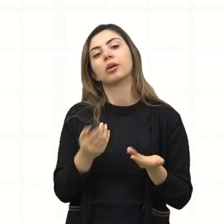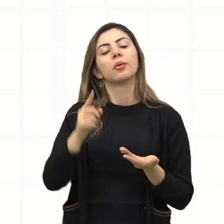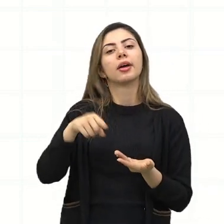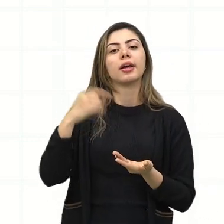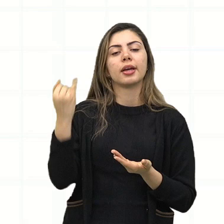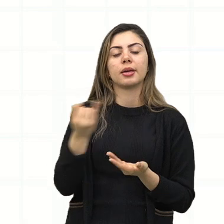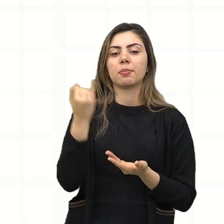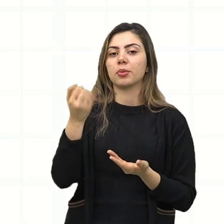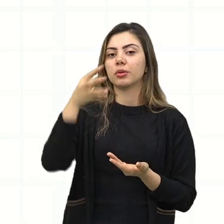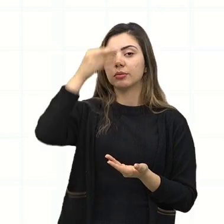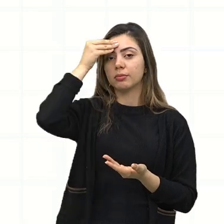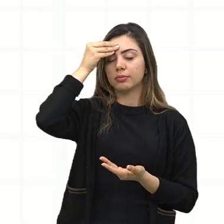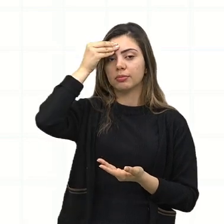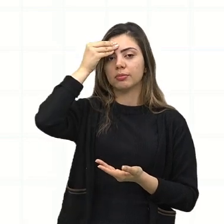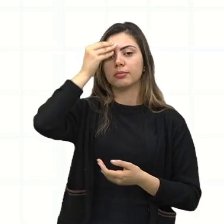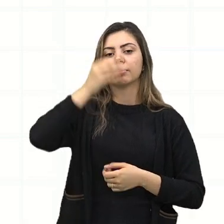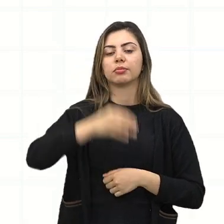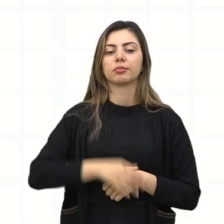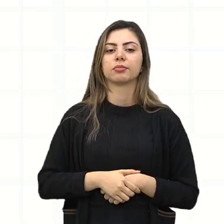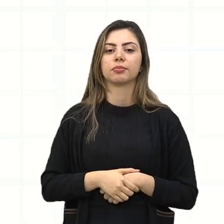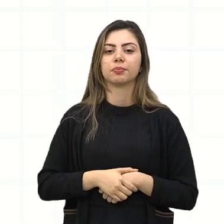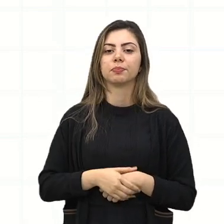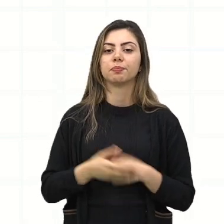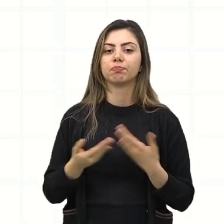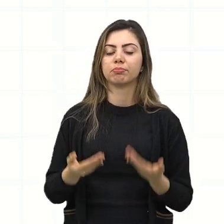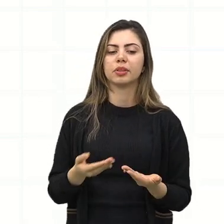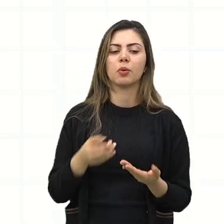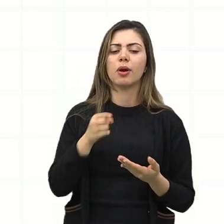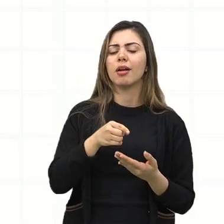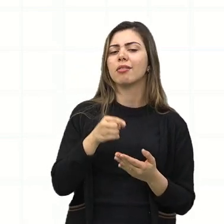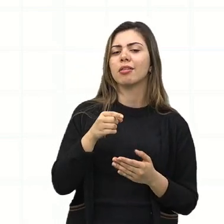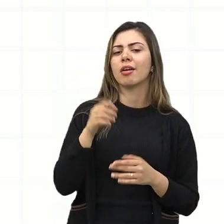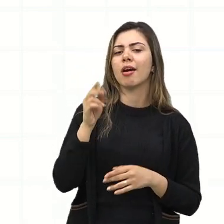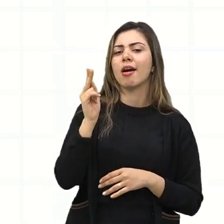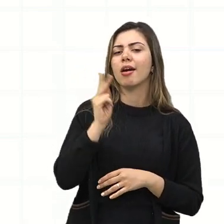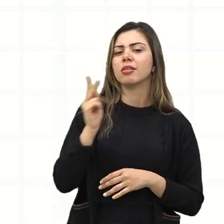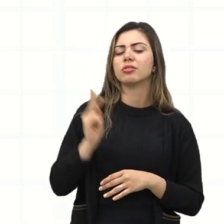nós. E tem sua origem na